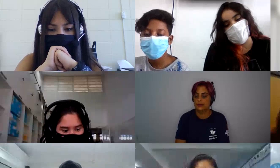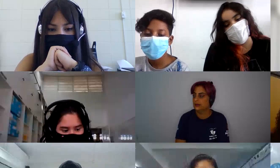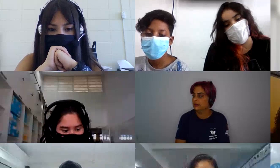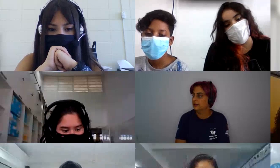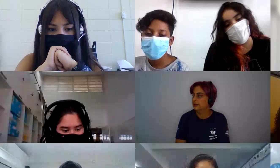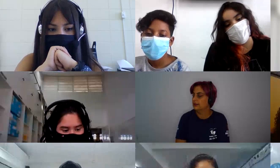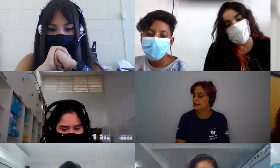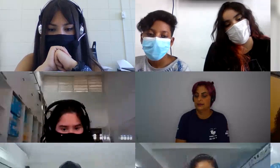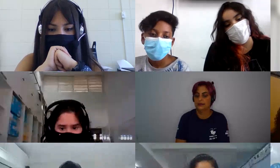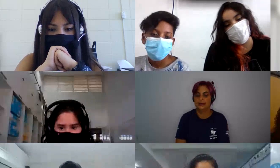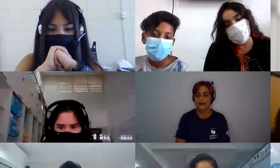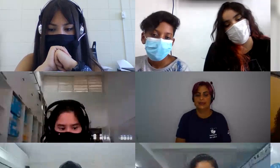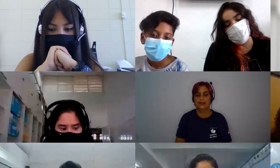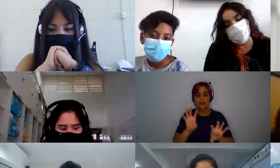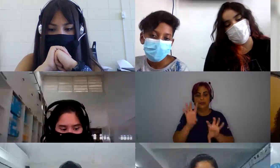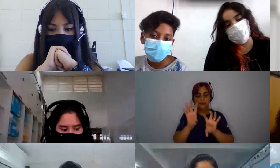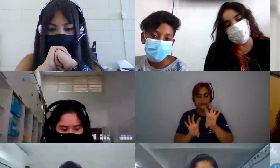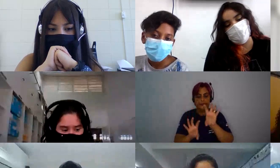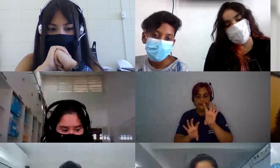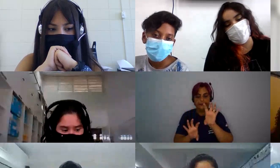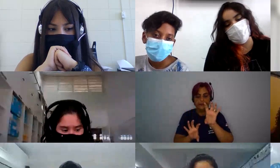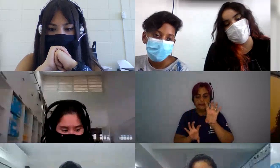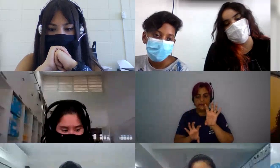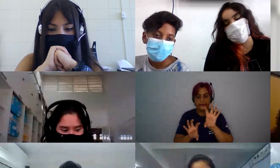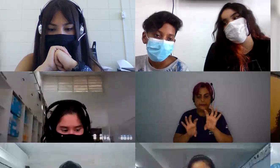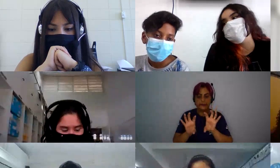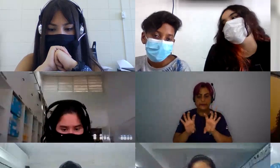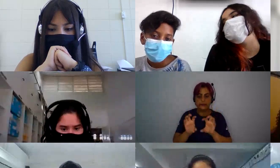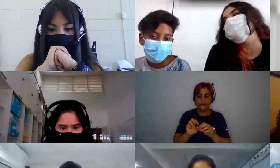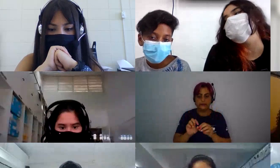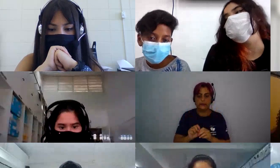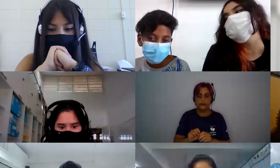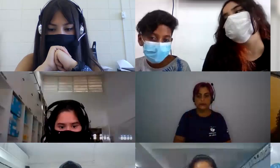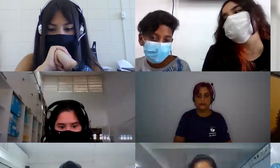E travou, Mariana. Acho que você não conseguiu liberar o teu som.